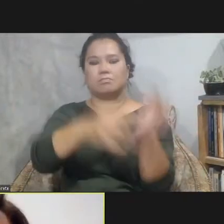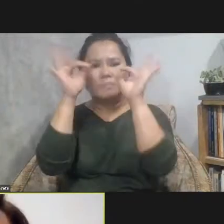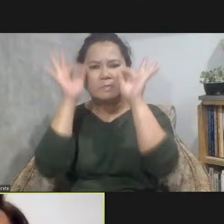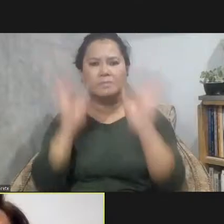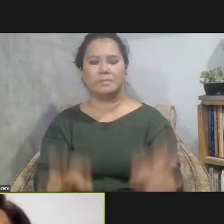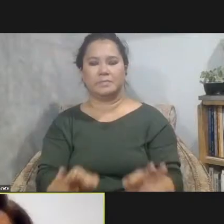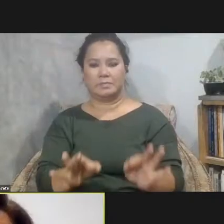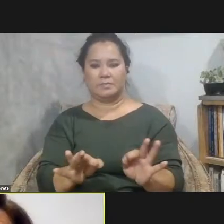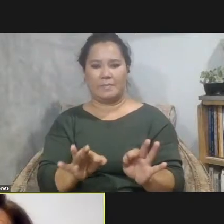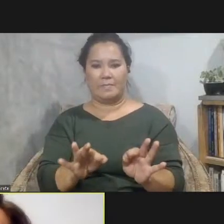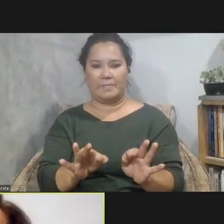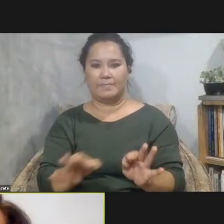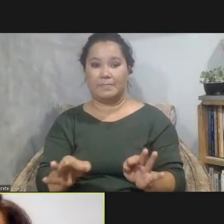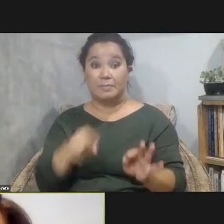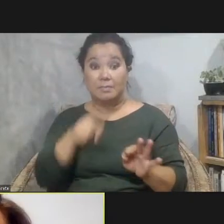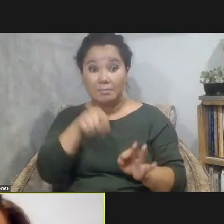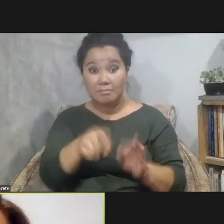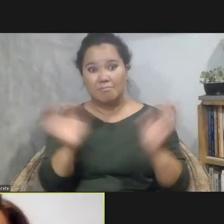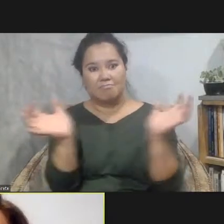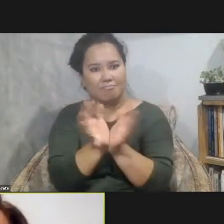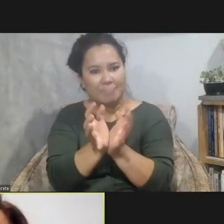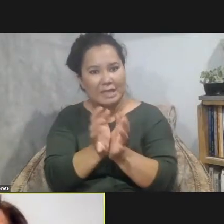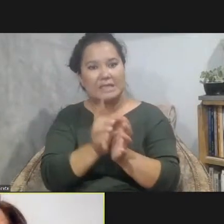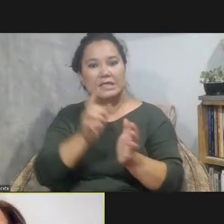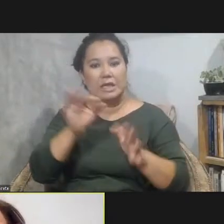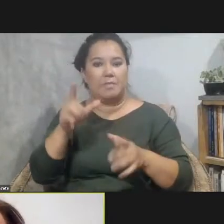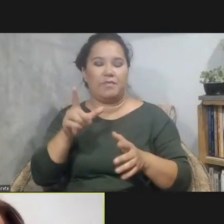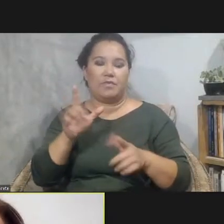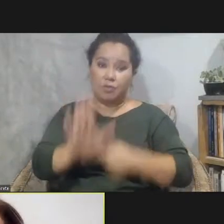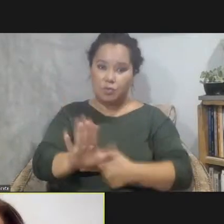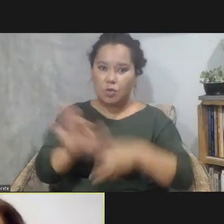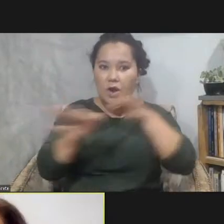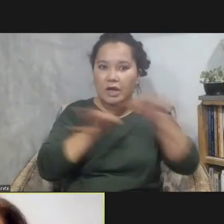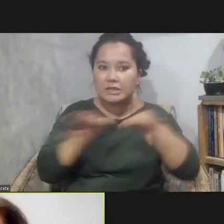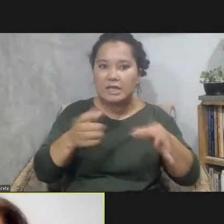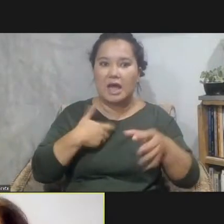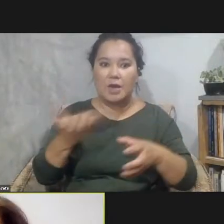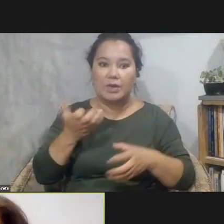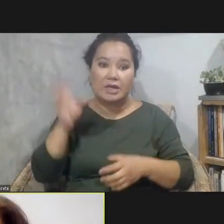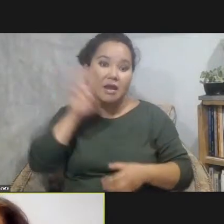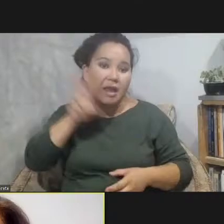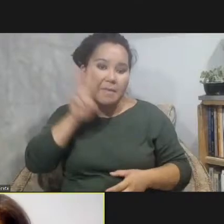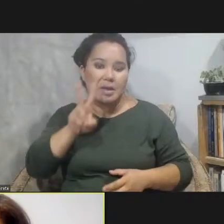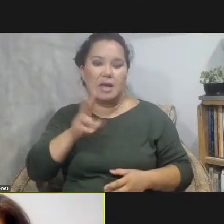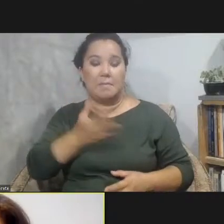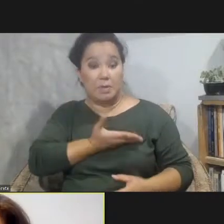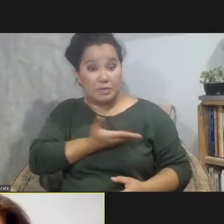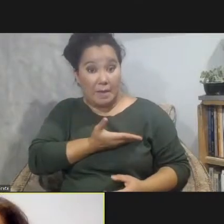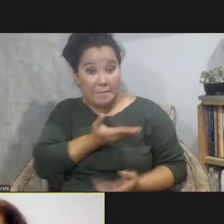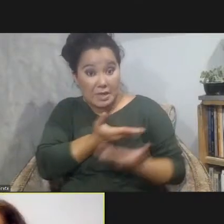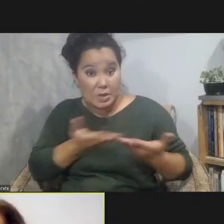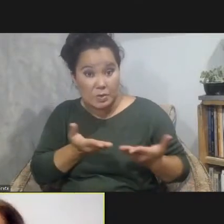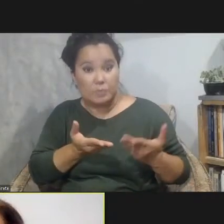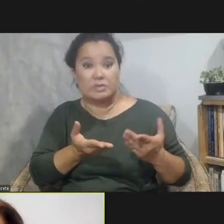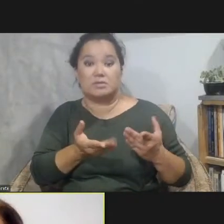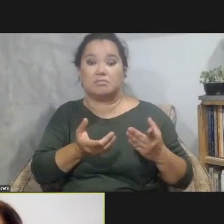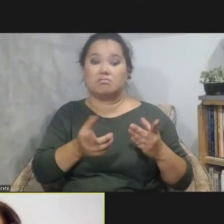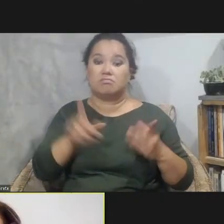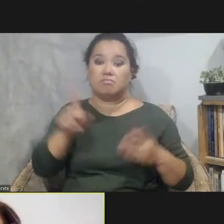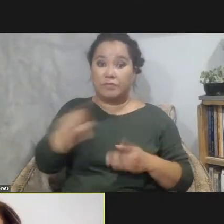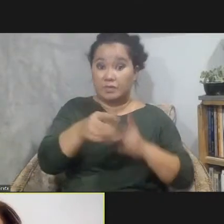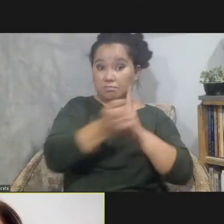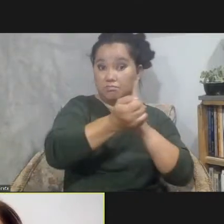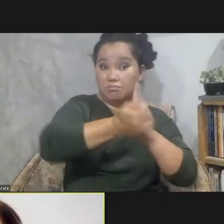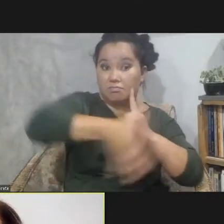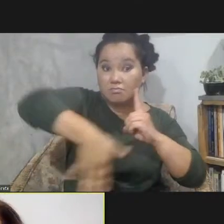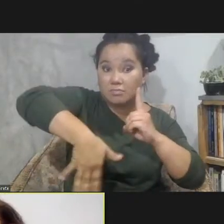realização. Desse time, eu gostaria de destacar os meus colegas, decanos e decanas, centroavantes. Agradeço às